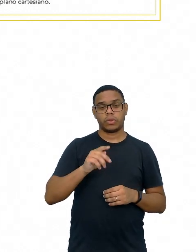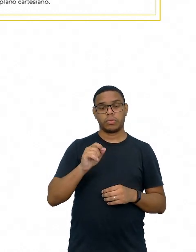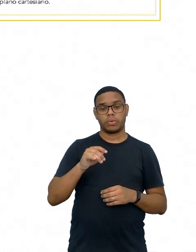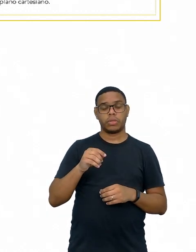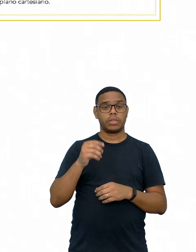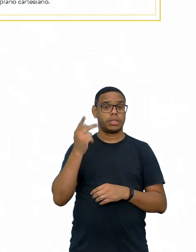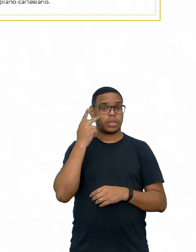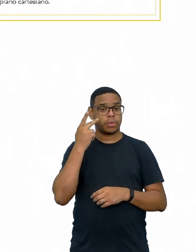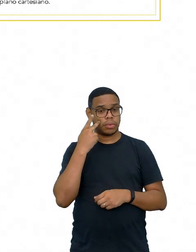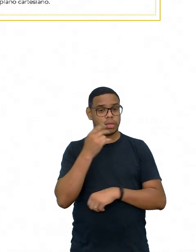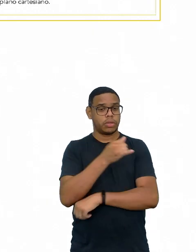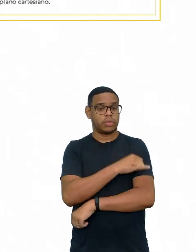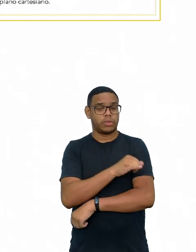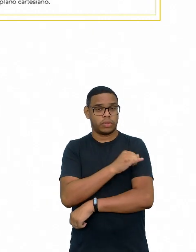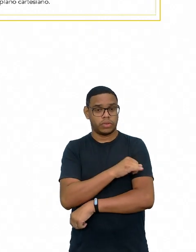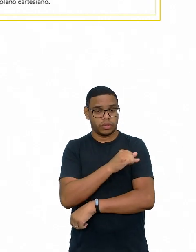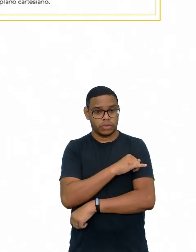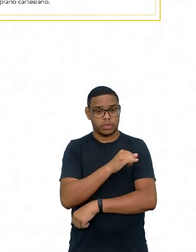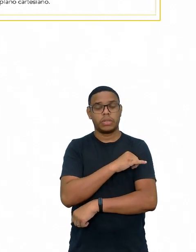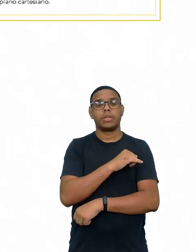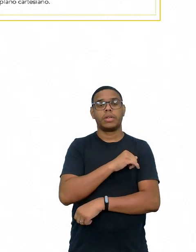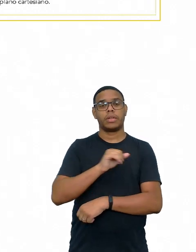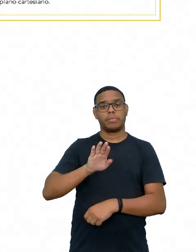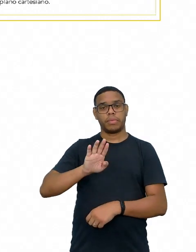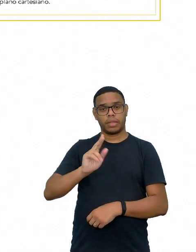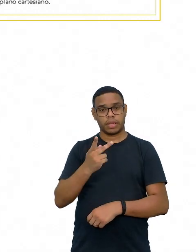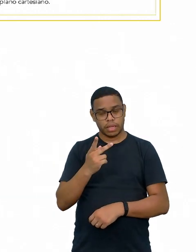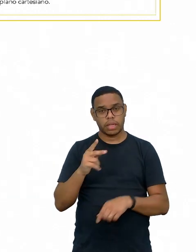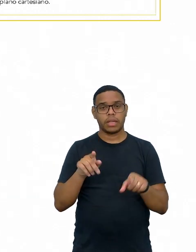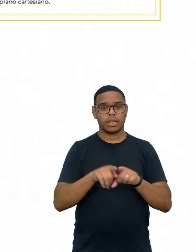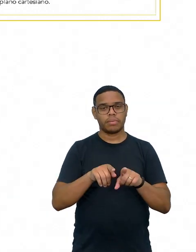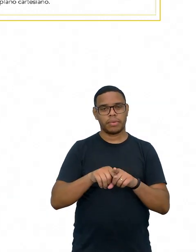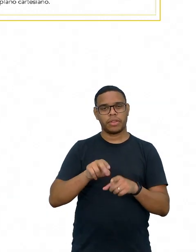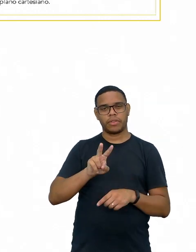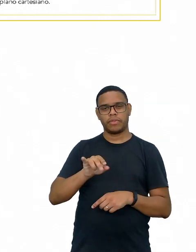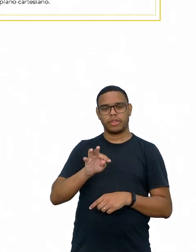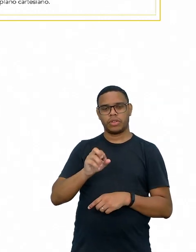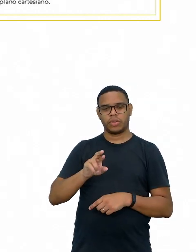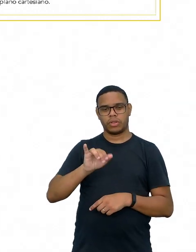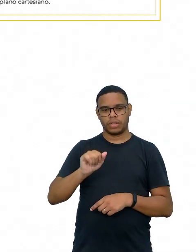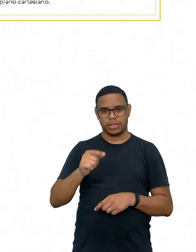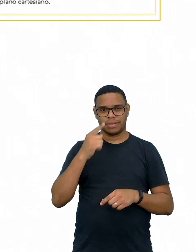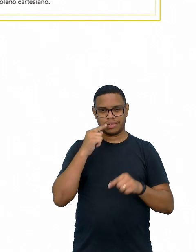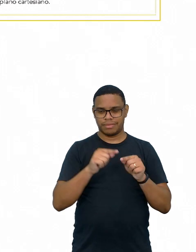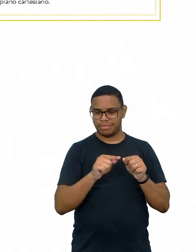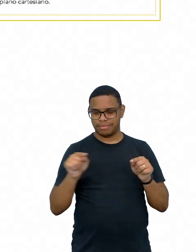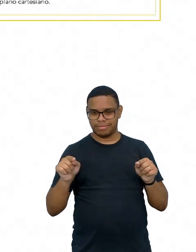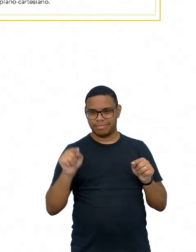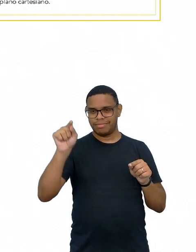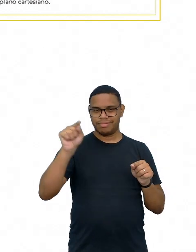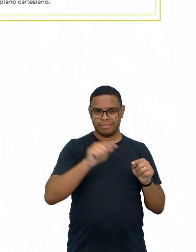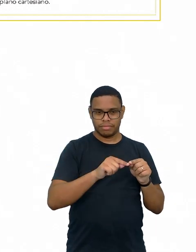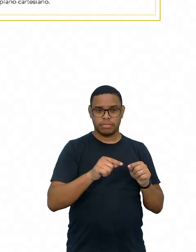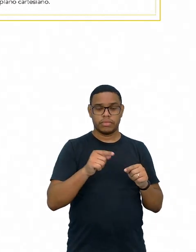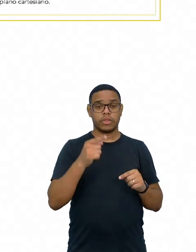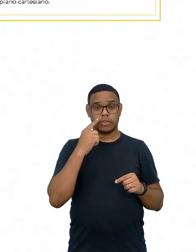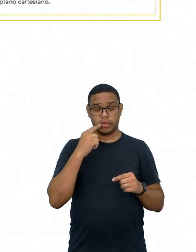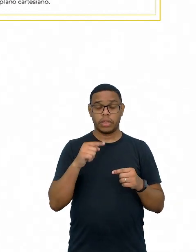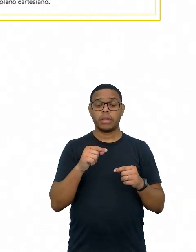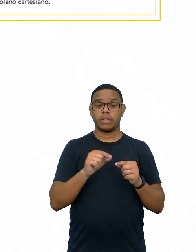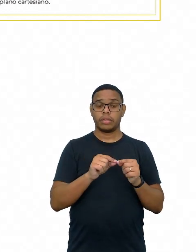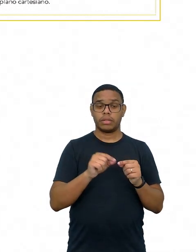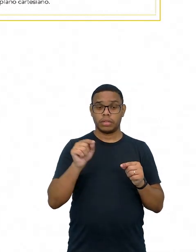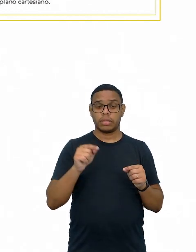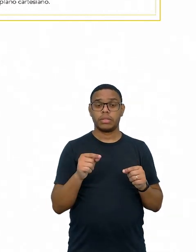de Janeiro, Belo Horizonte e Vitória. E ele dá os pontos. Reparem que os pontos, os 4 pontos